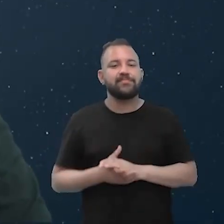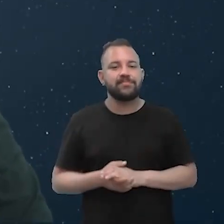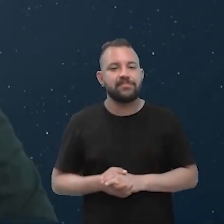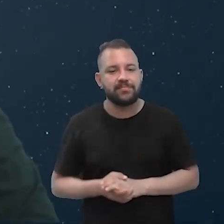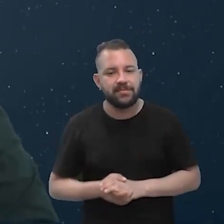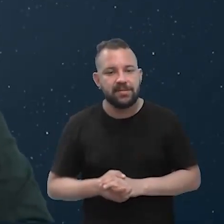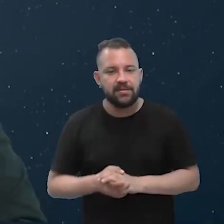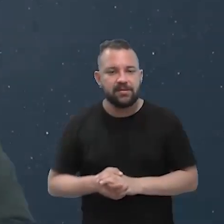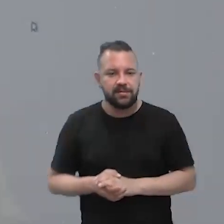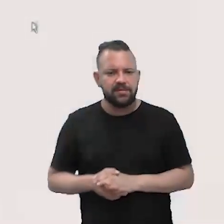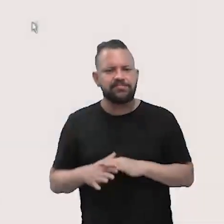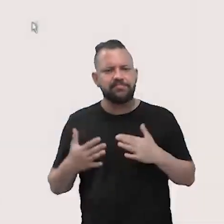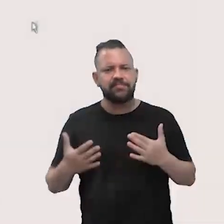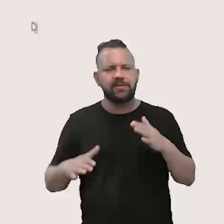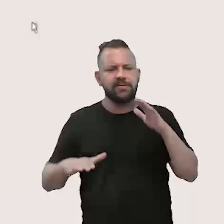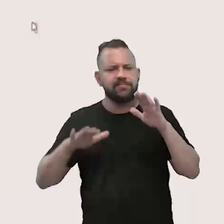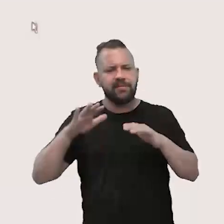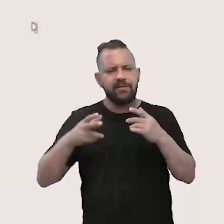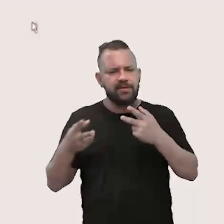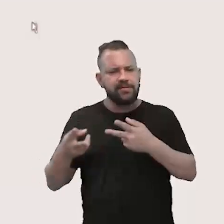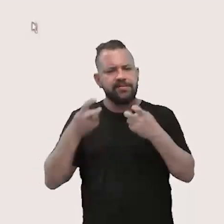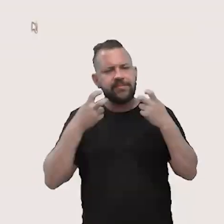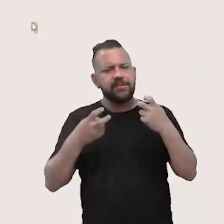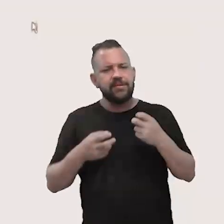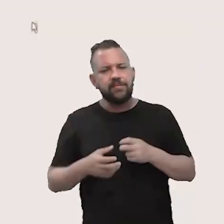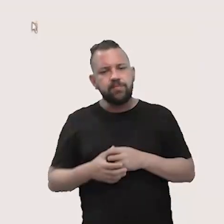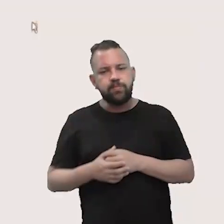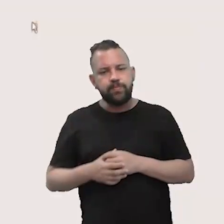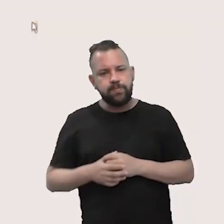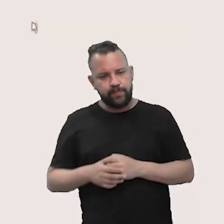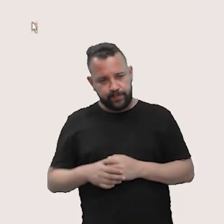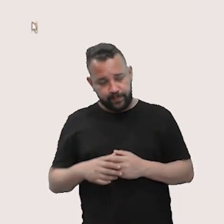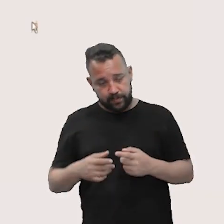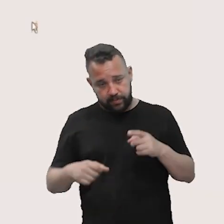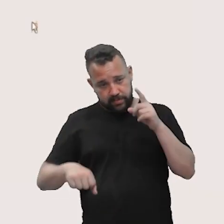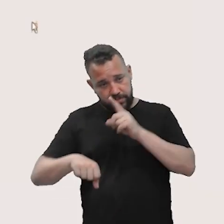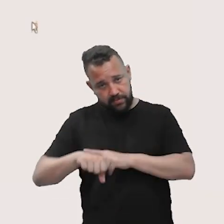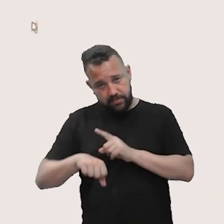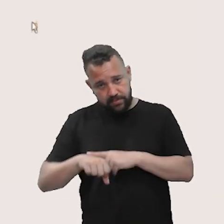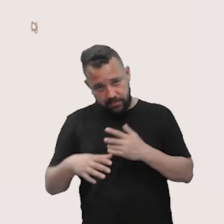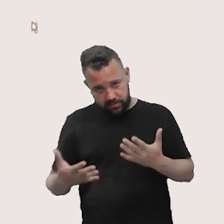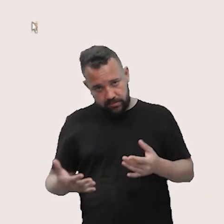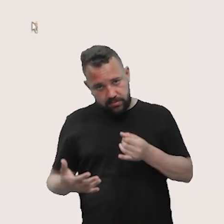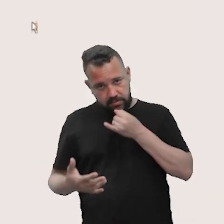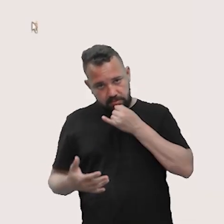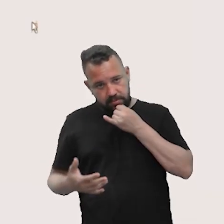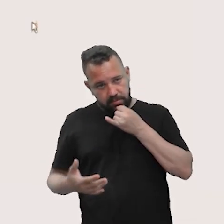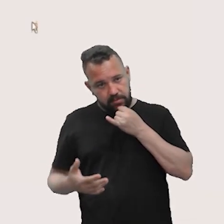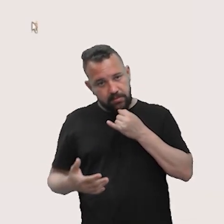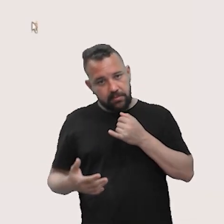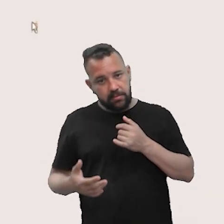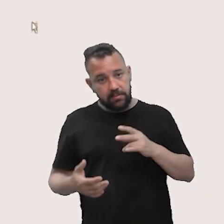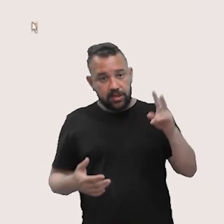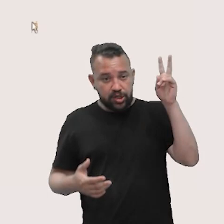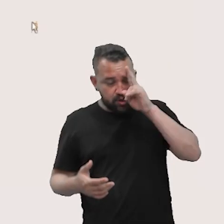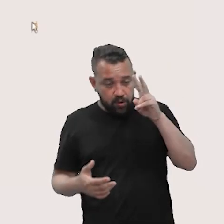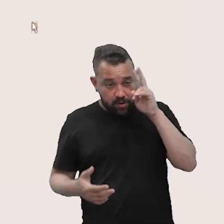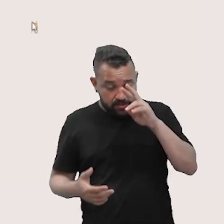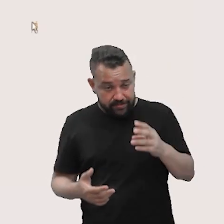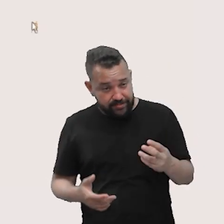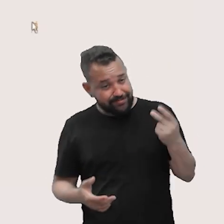tempo. Então é aquela variação que tem a ver com a questão temporal, né? É uma variação